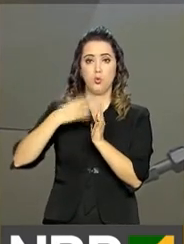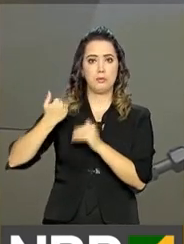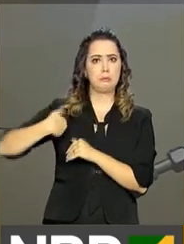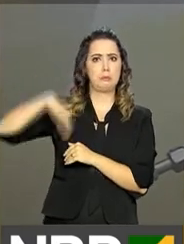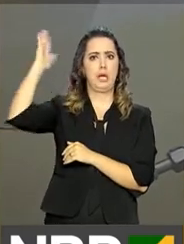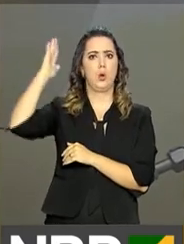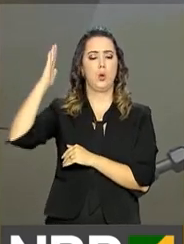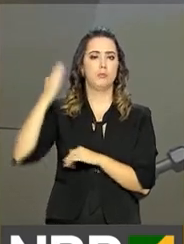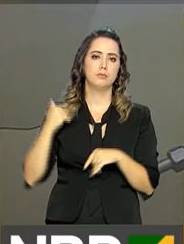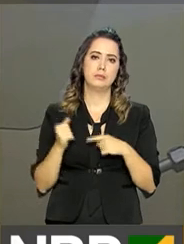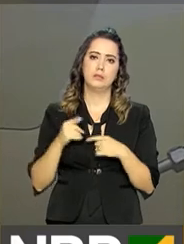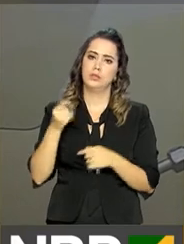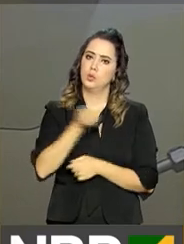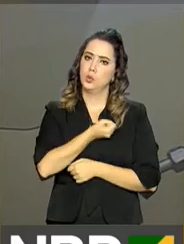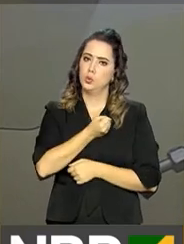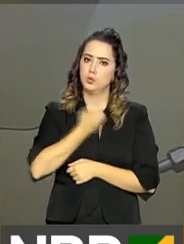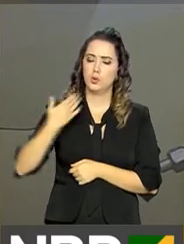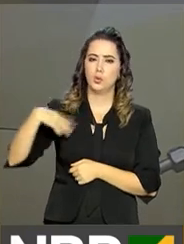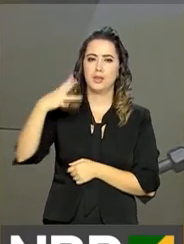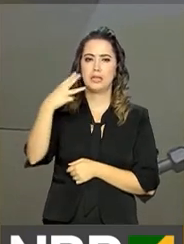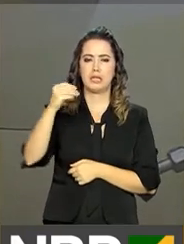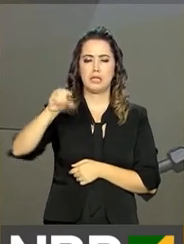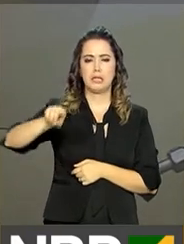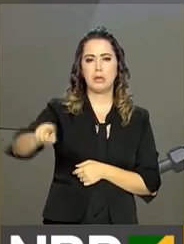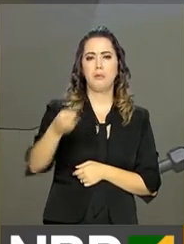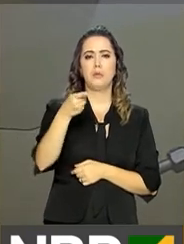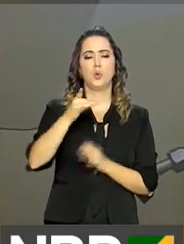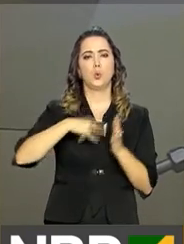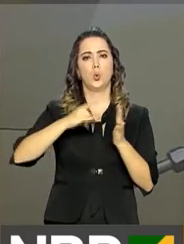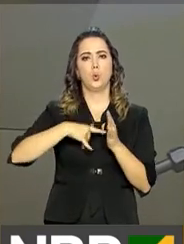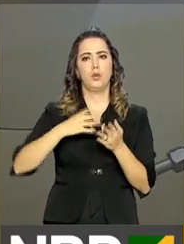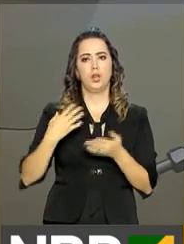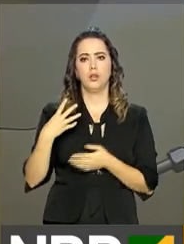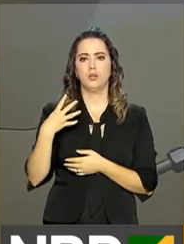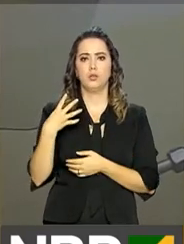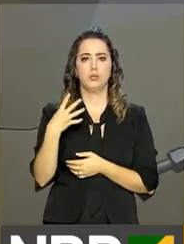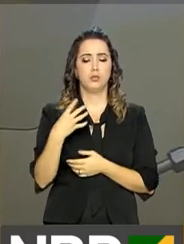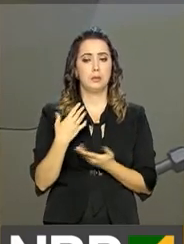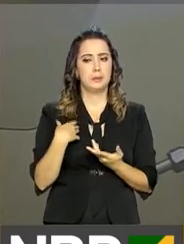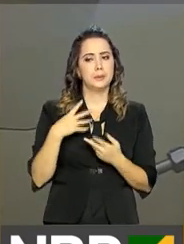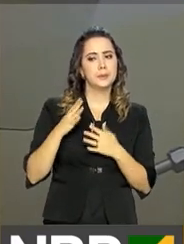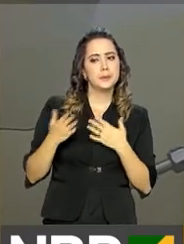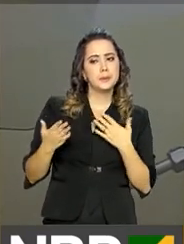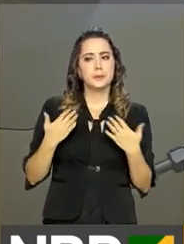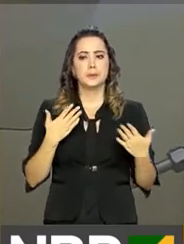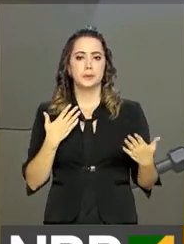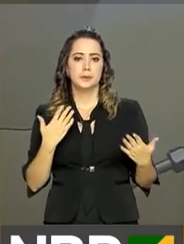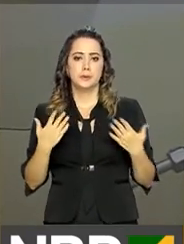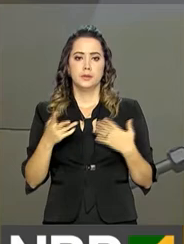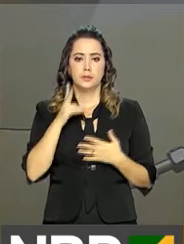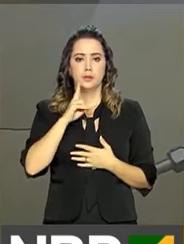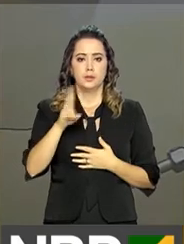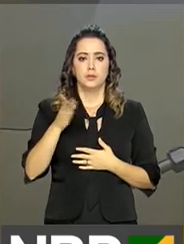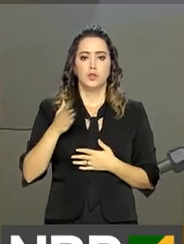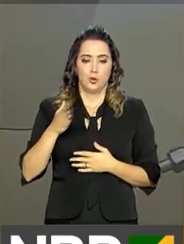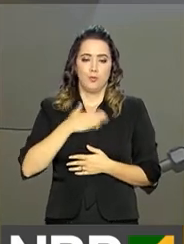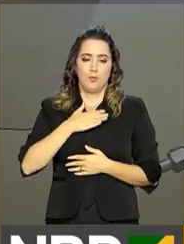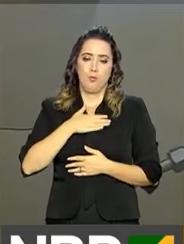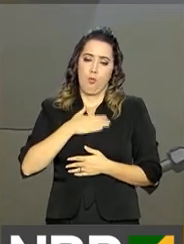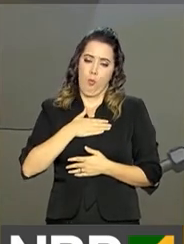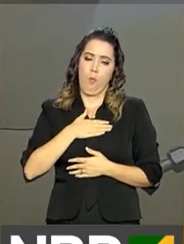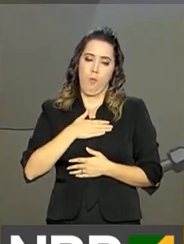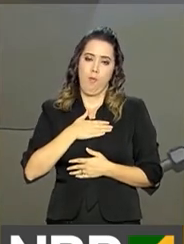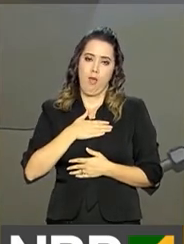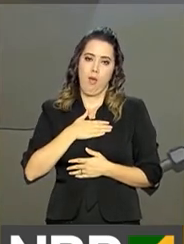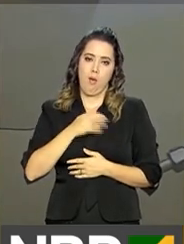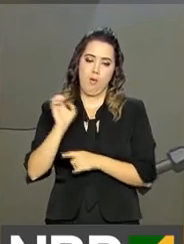muito maior. Havia estados que eram 30 mil títulos, 15 mil títulos, mas eu fiz uma análise e falei, vou no meu estado. E para ir no